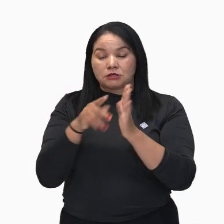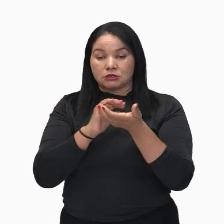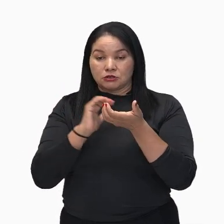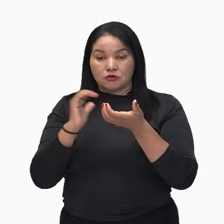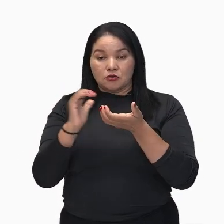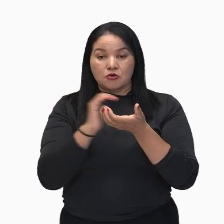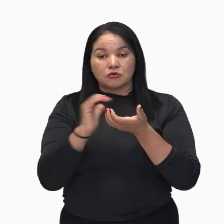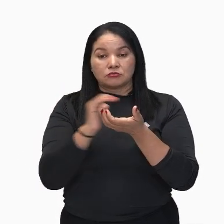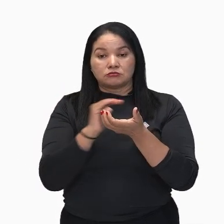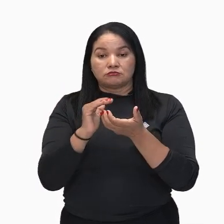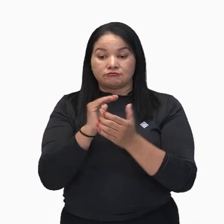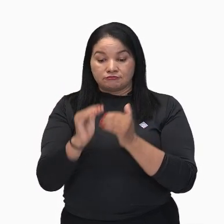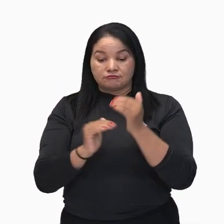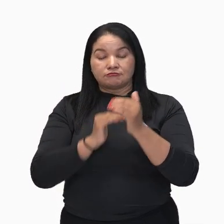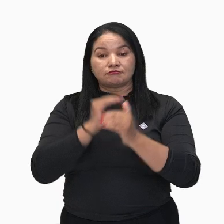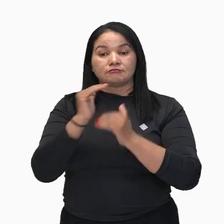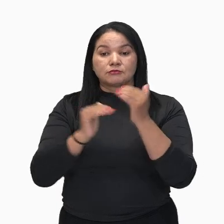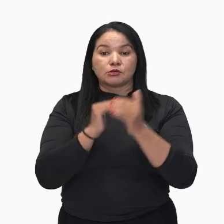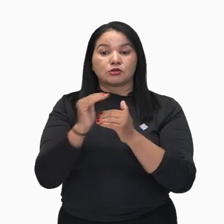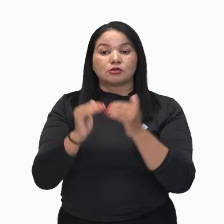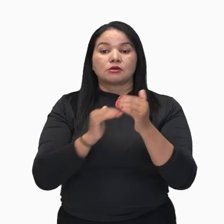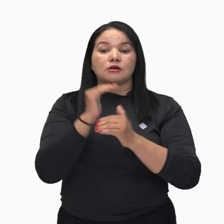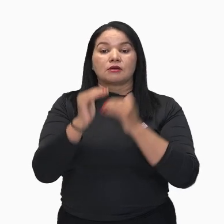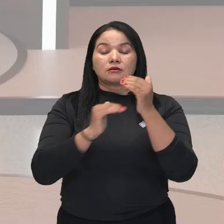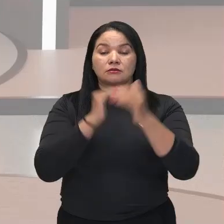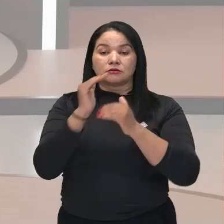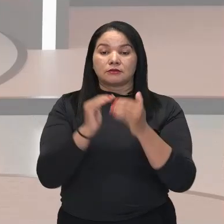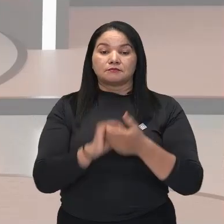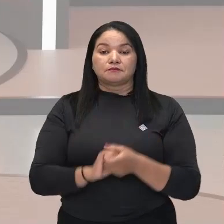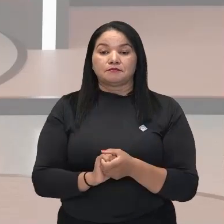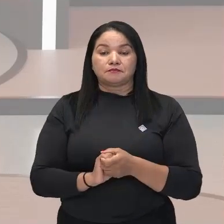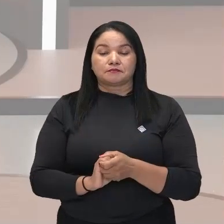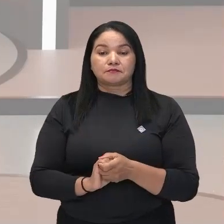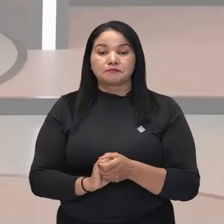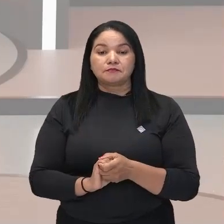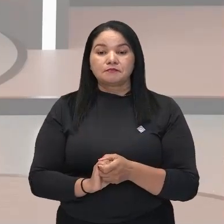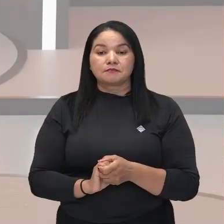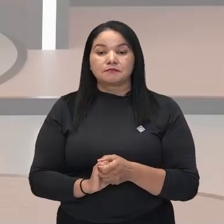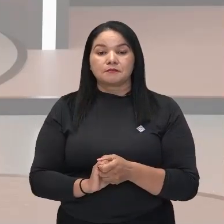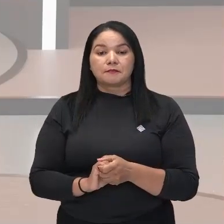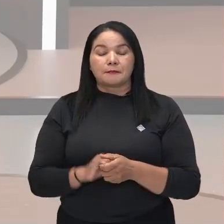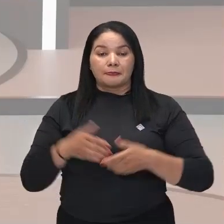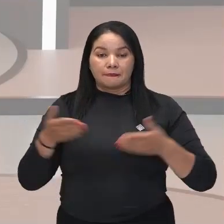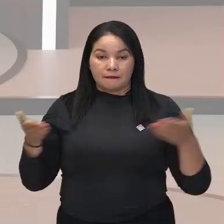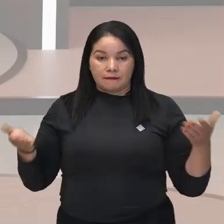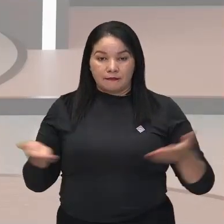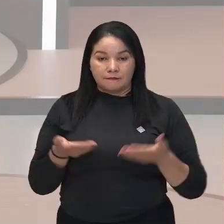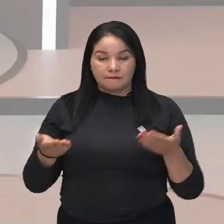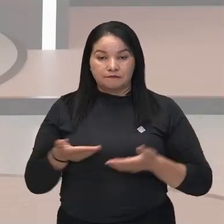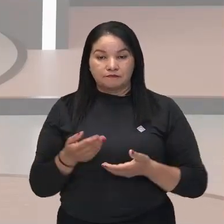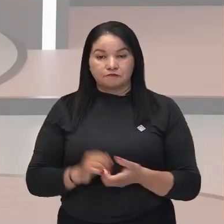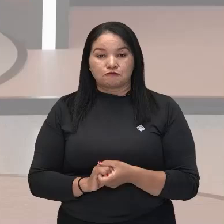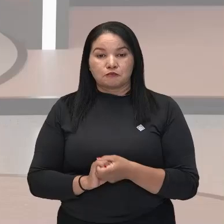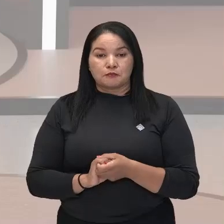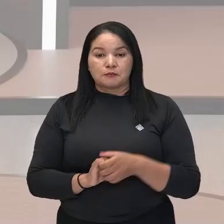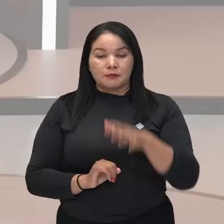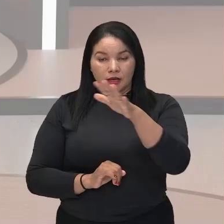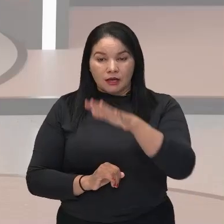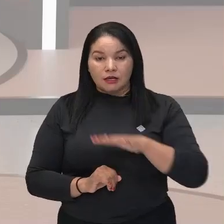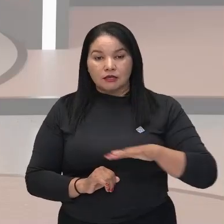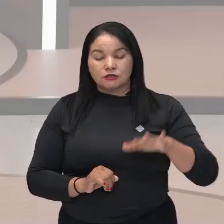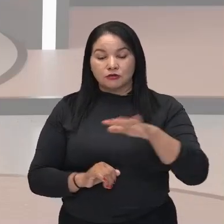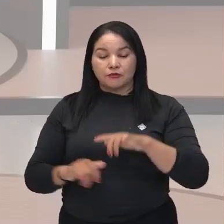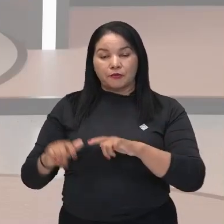se desenvolvendo cada vez mais, tá certo, gente? Agora, a região, gente,